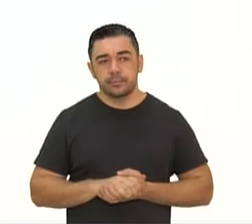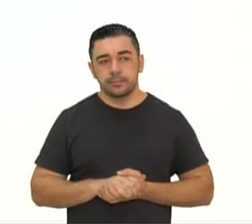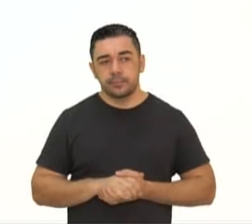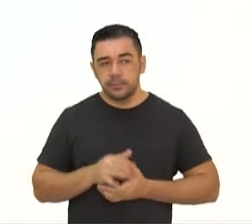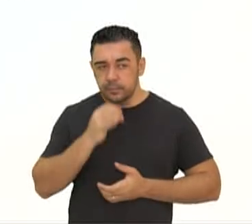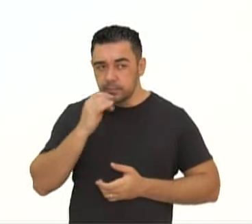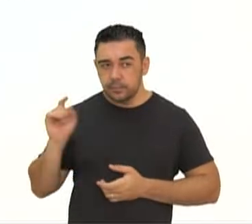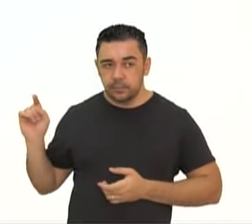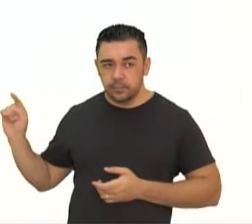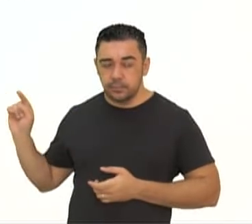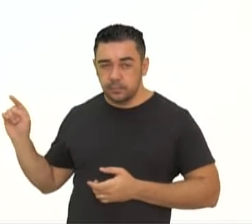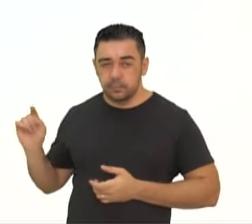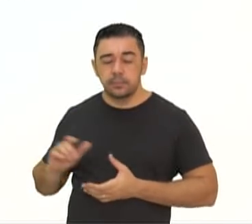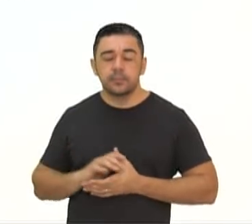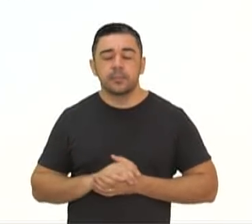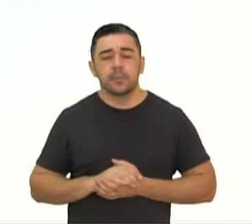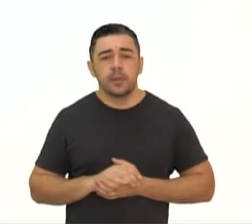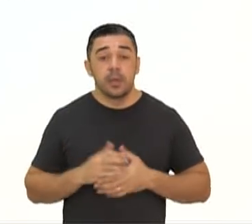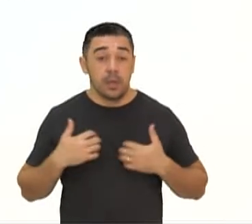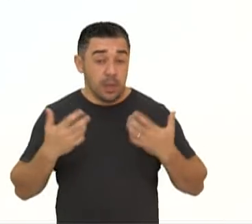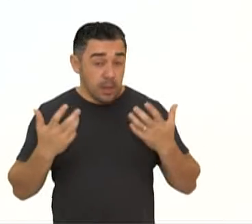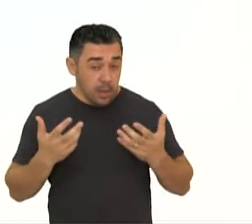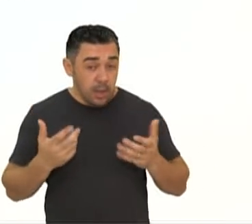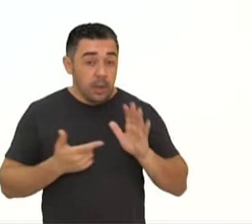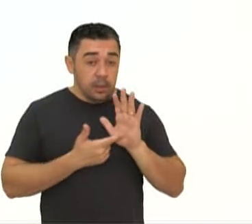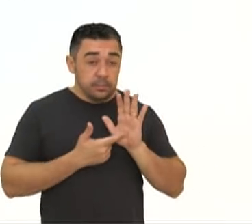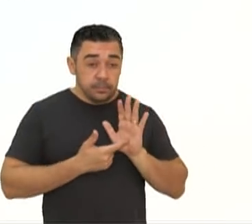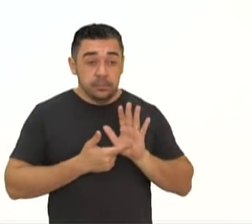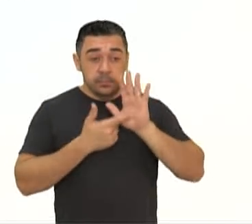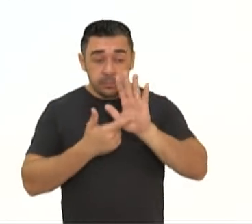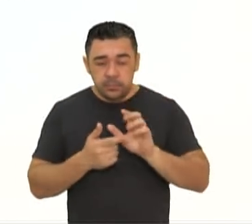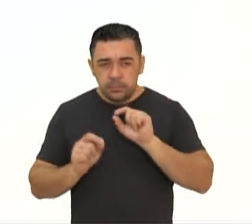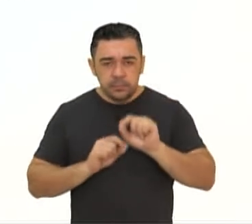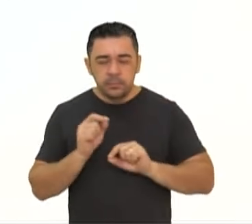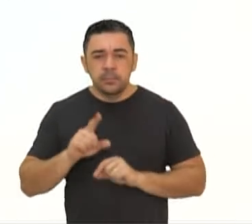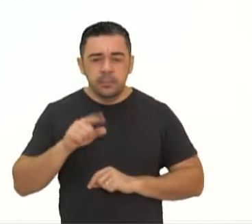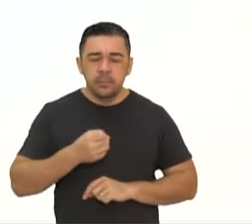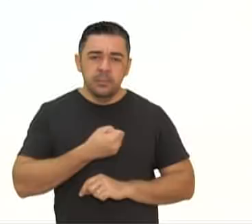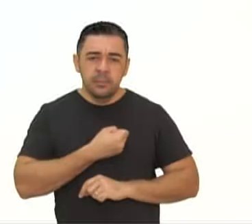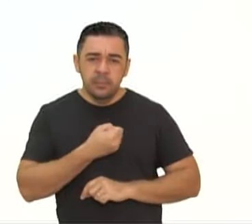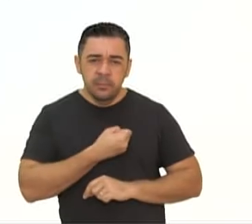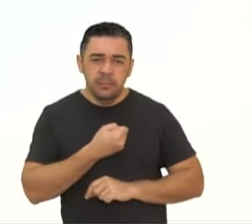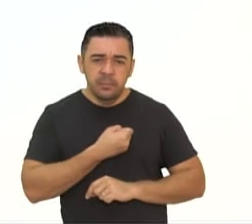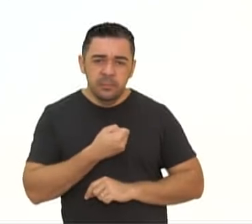Aqui eu usei um termo assim, ó. Queremos representar valores,